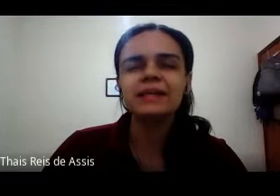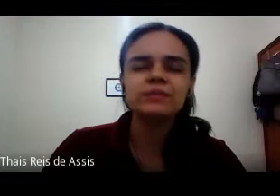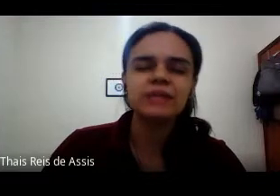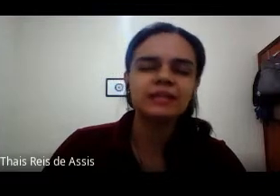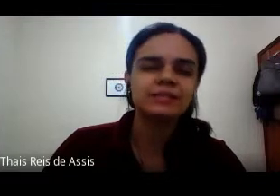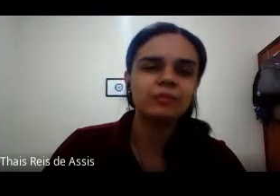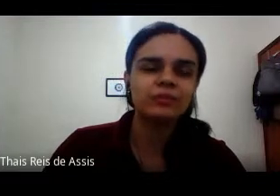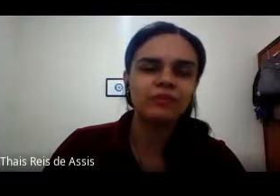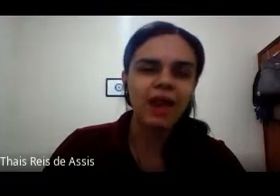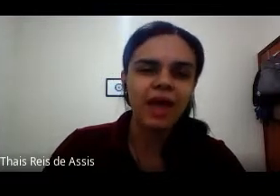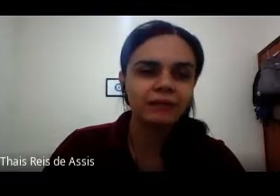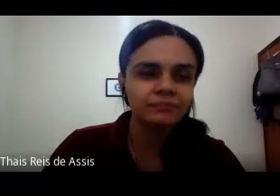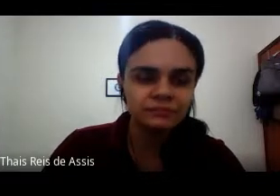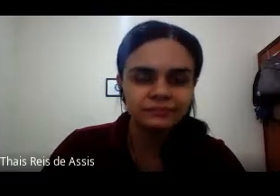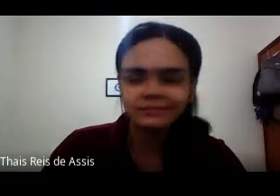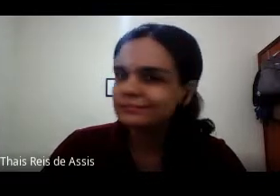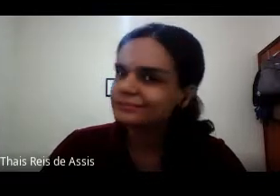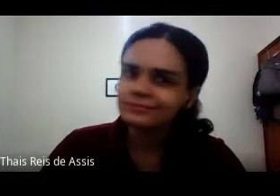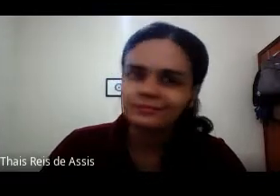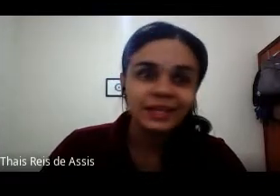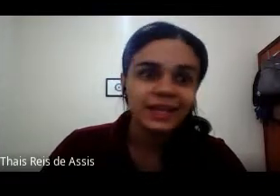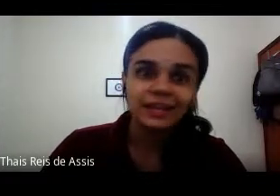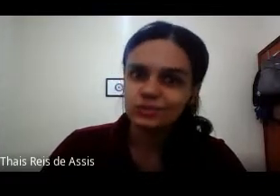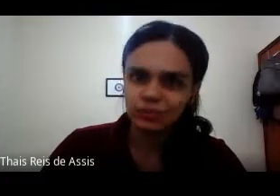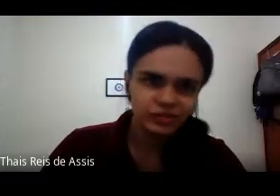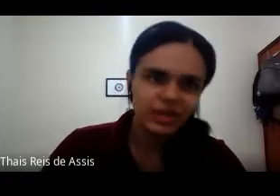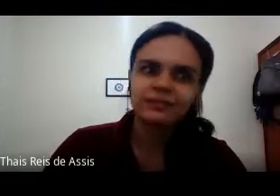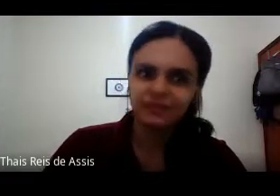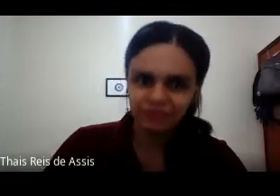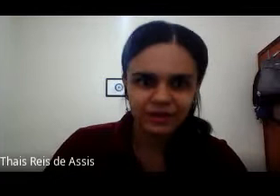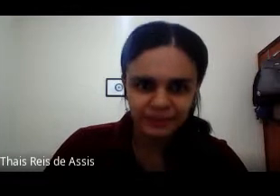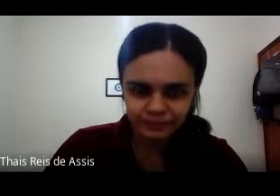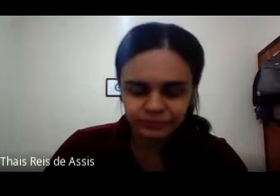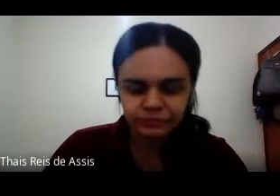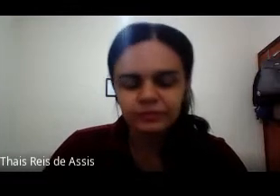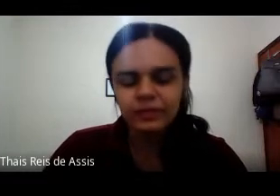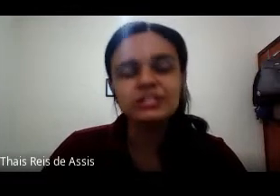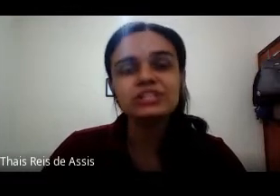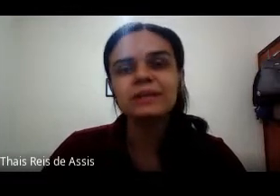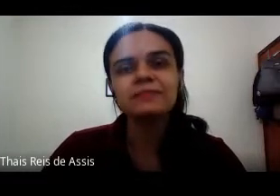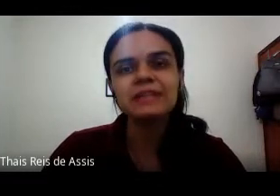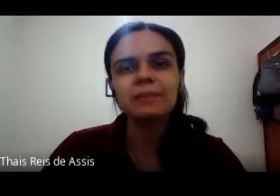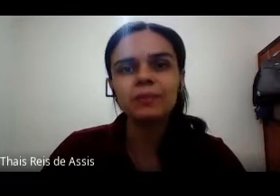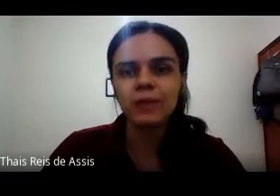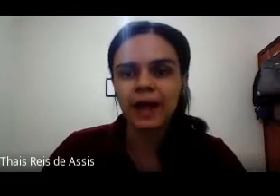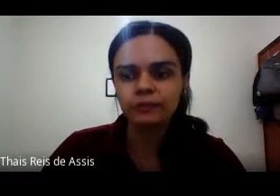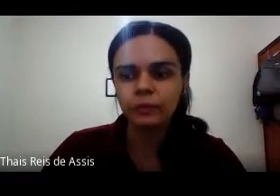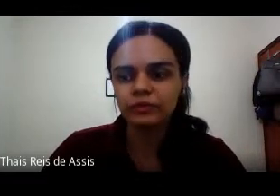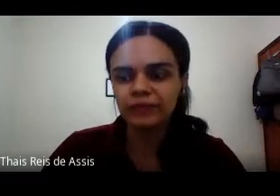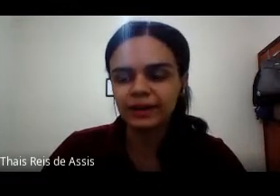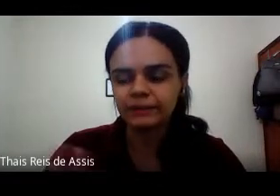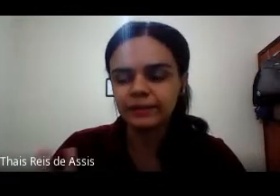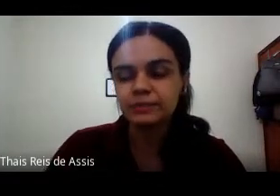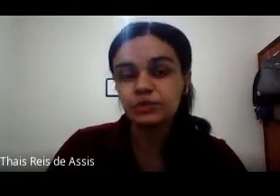mais rebuscadas para poder falar e ninguém entende bulufas de nada do que está falando. A gente tem que sempre procurar,